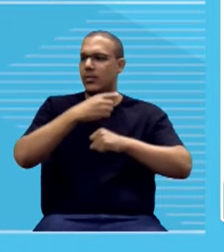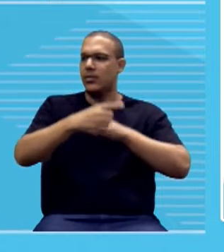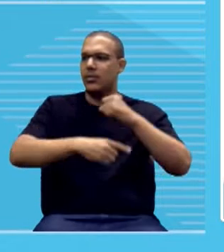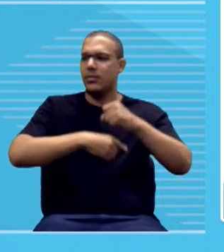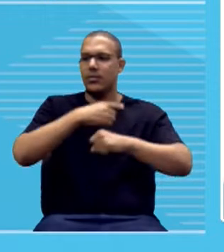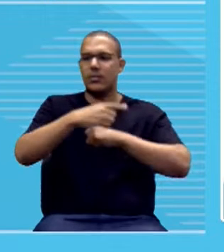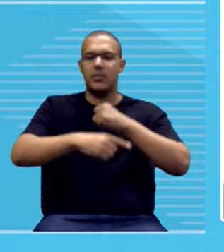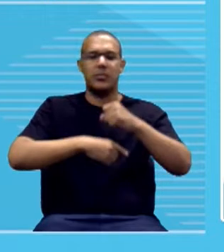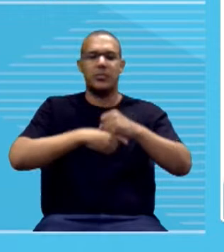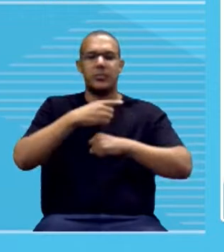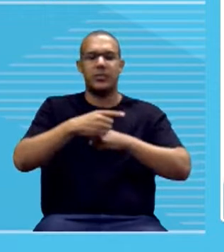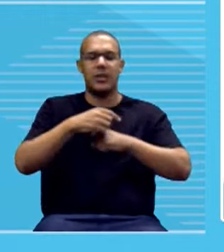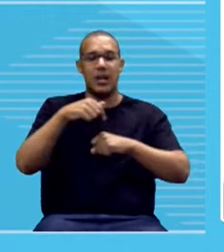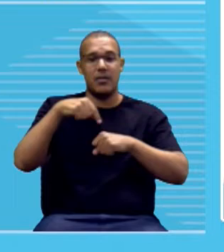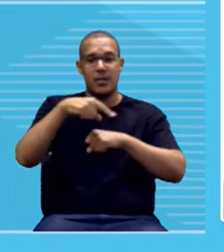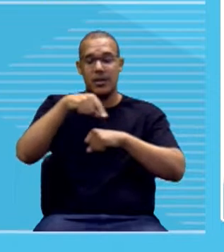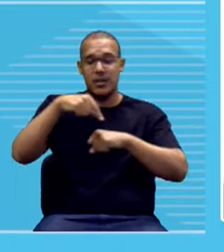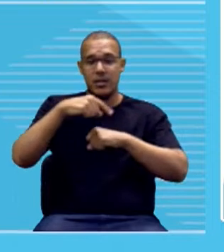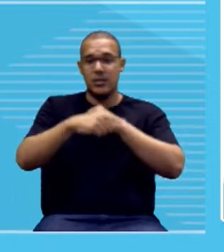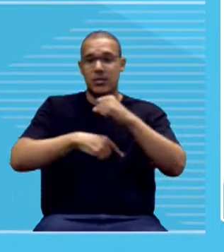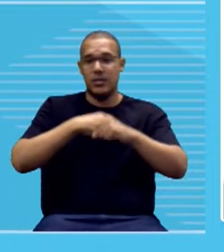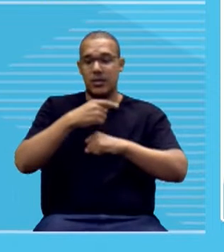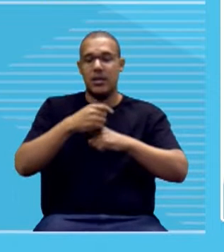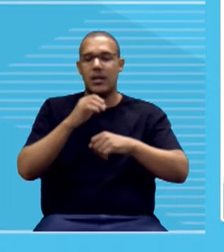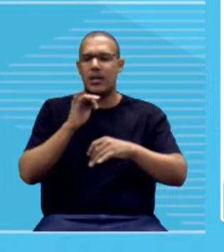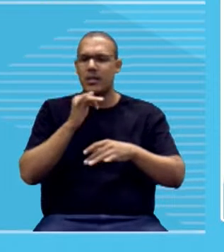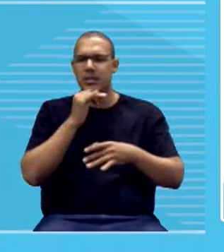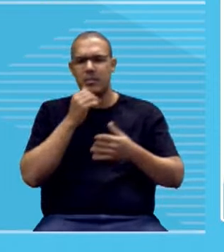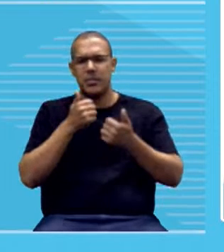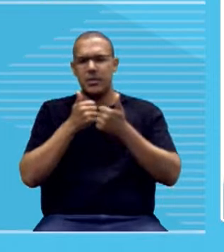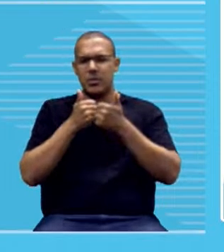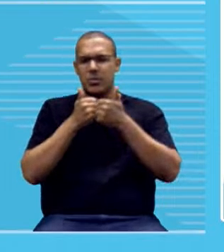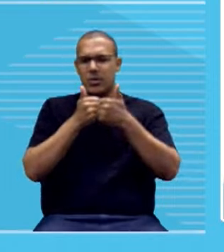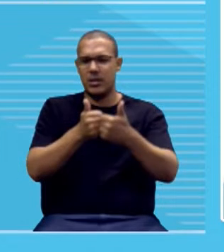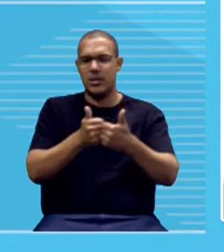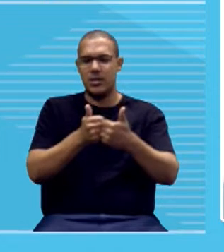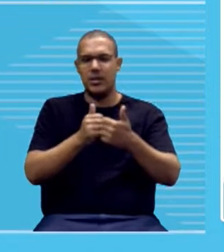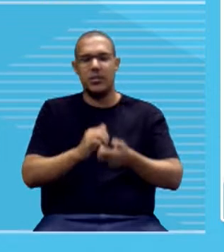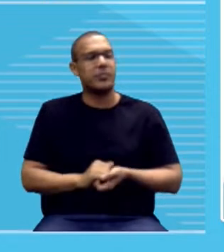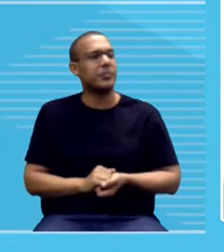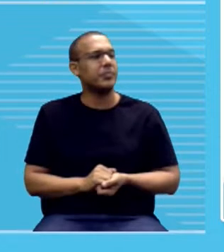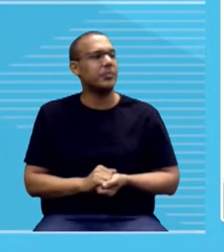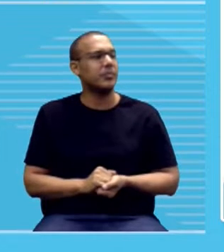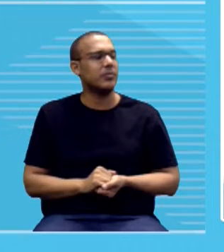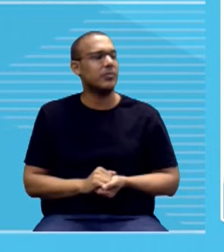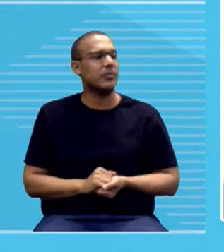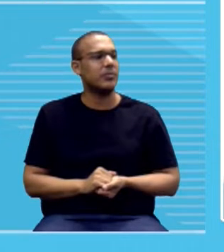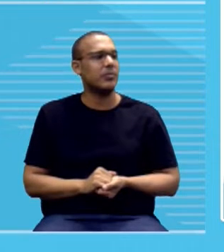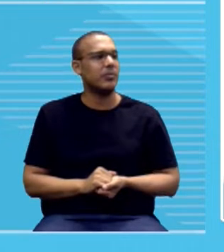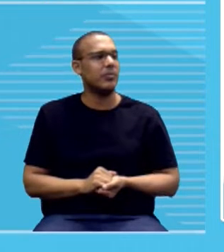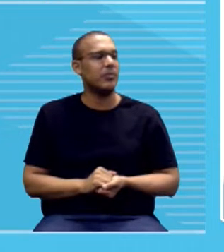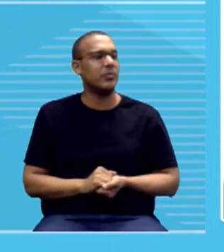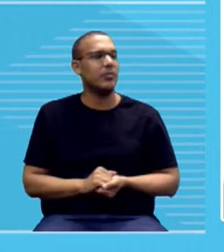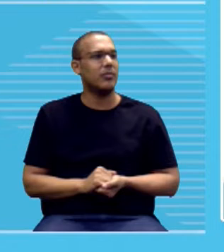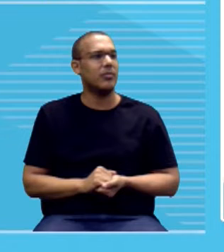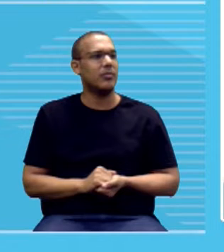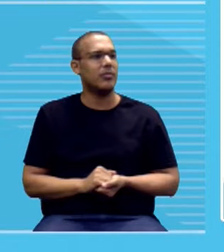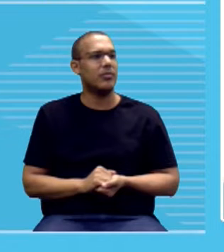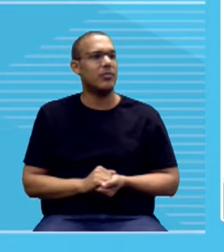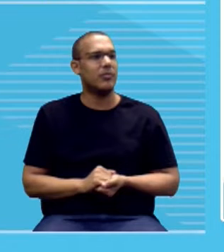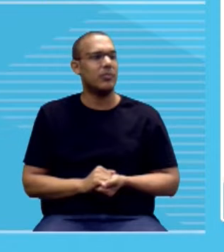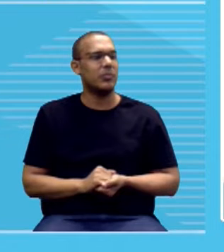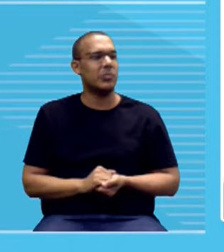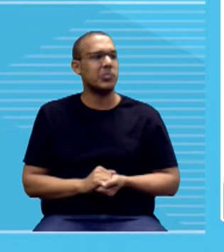bom? Então, ele funciona como um guia, basicamente. Nêutrons nessa faixa de velocidade são chamados de nêutrons